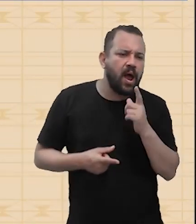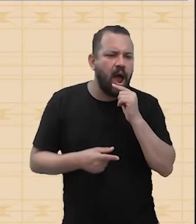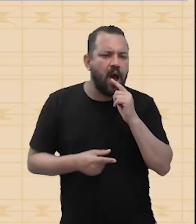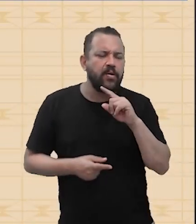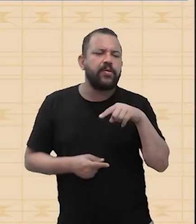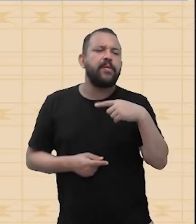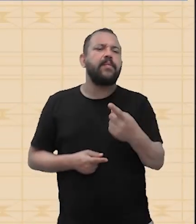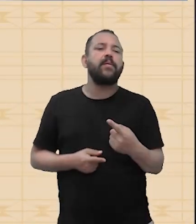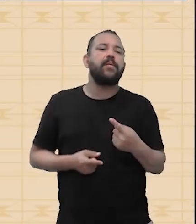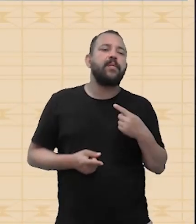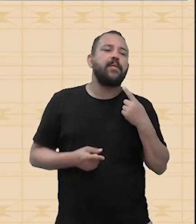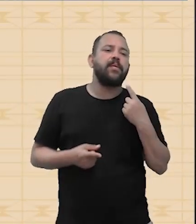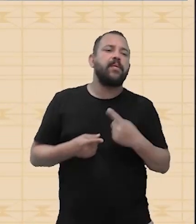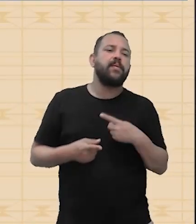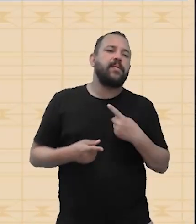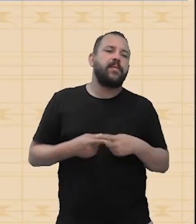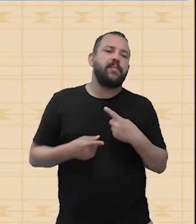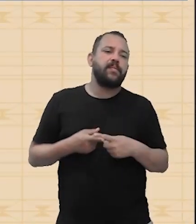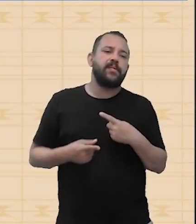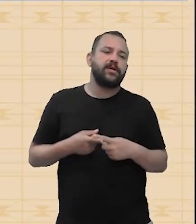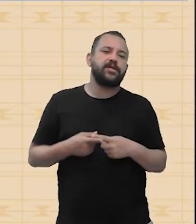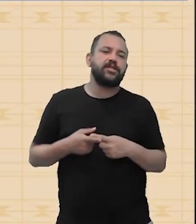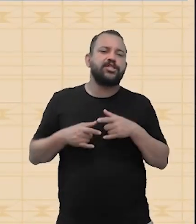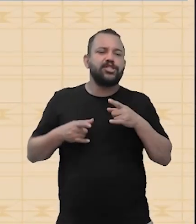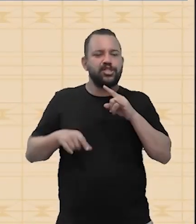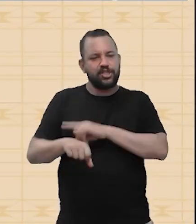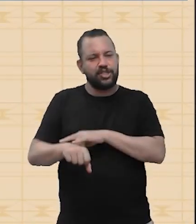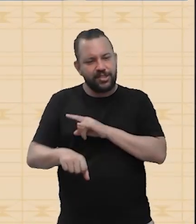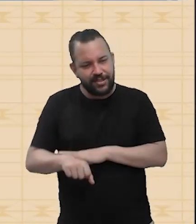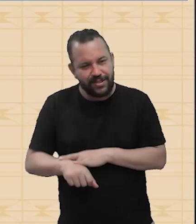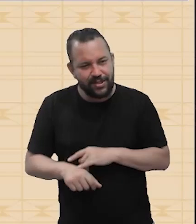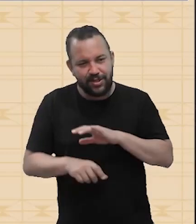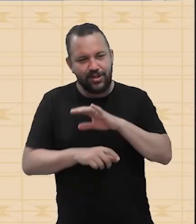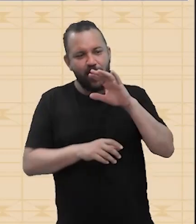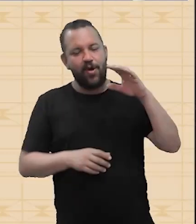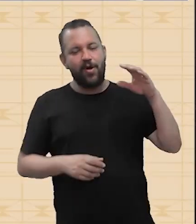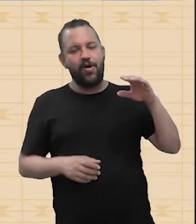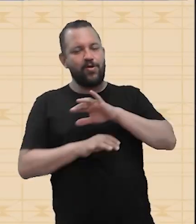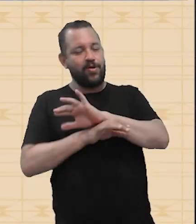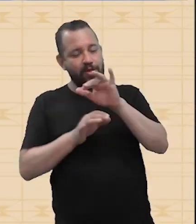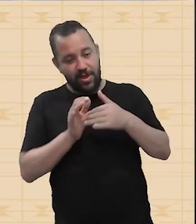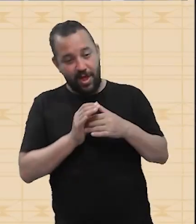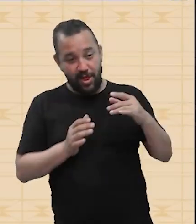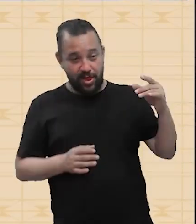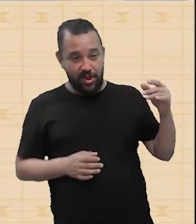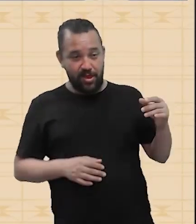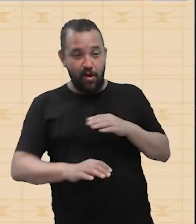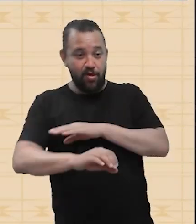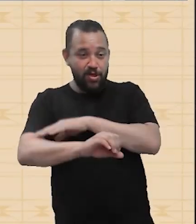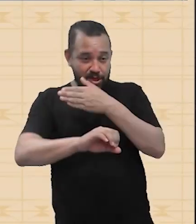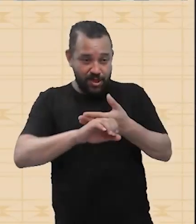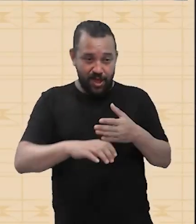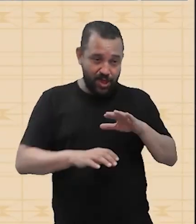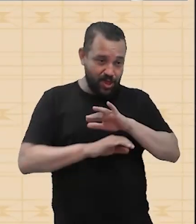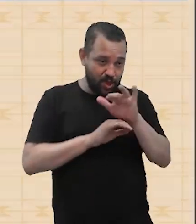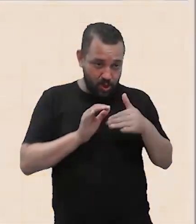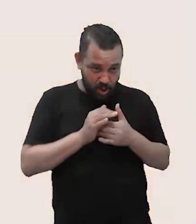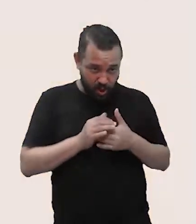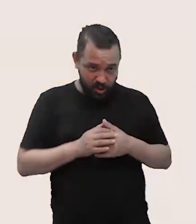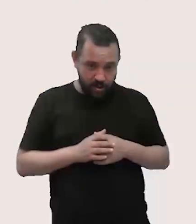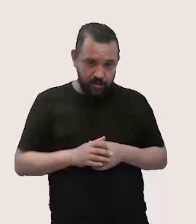o pessoal fez xixi o dia todo? Ô, Mequetrefe, para com isso, Mequetrefe. O que acontece é que existe